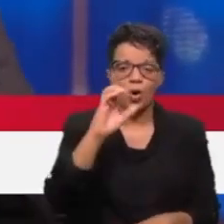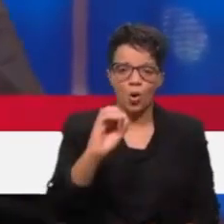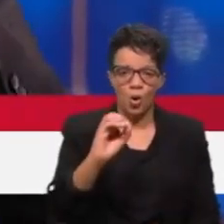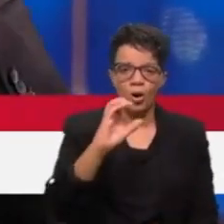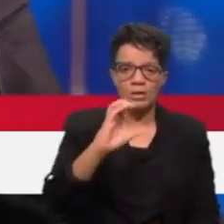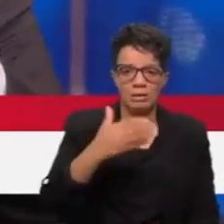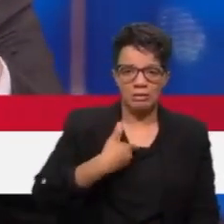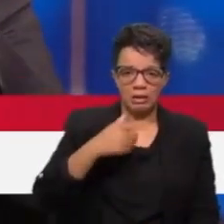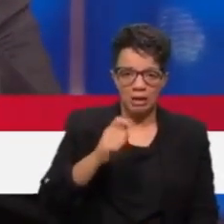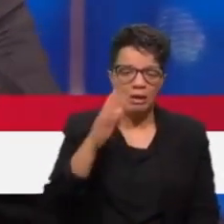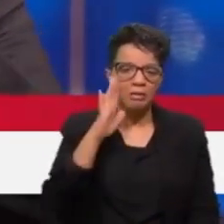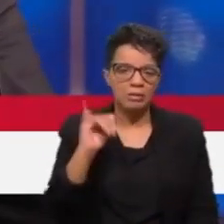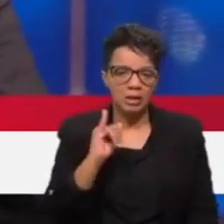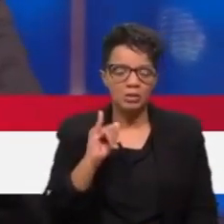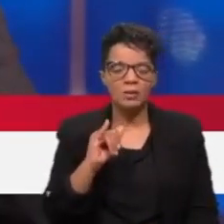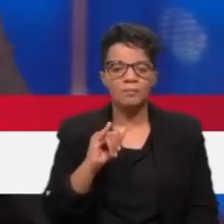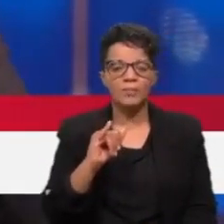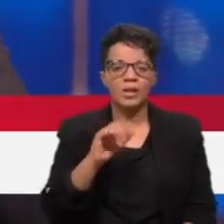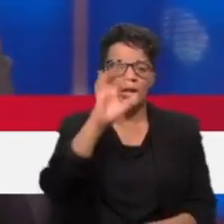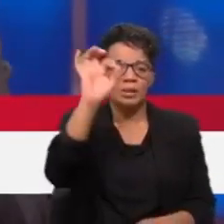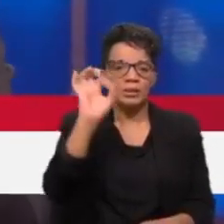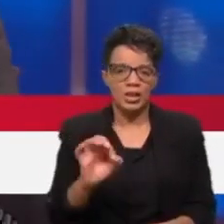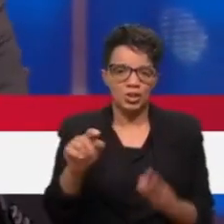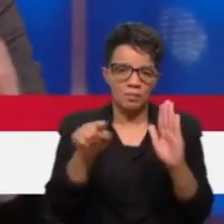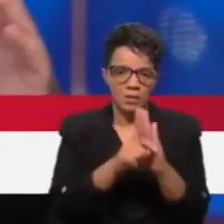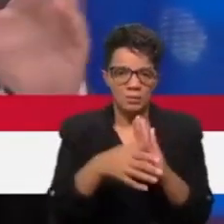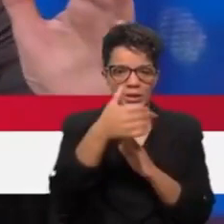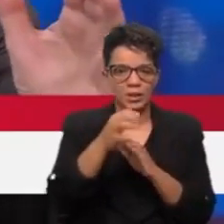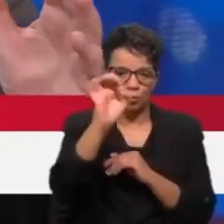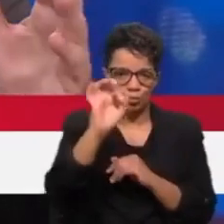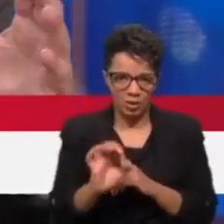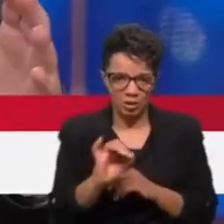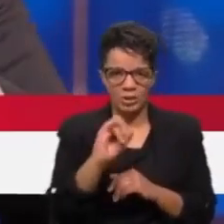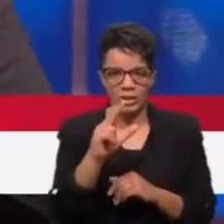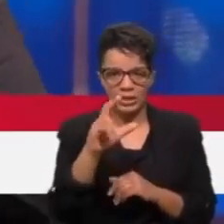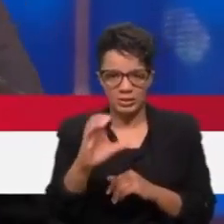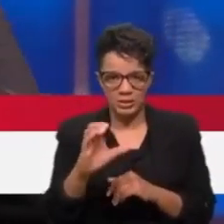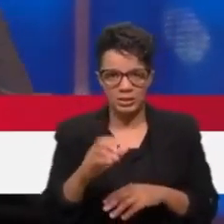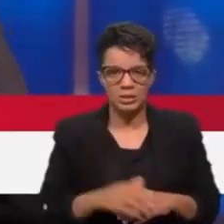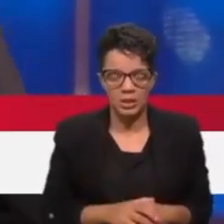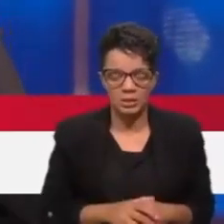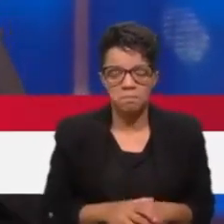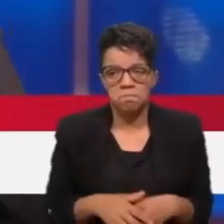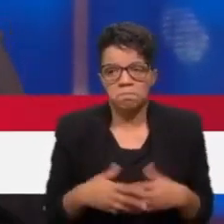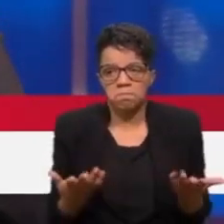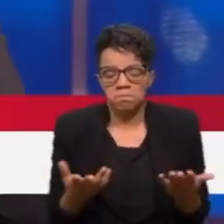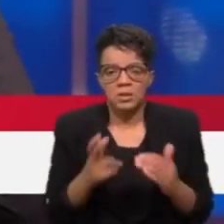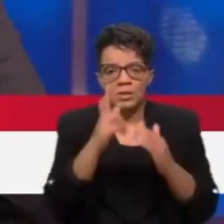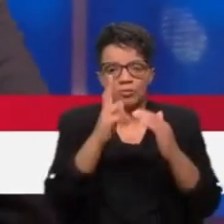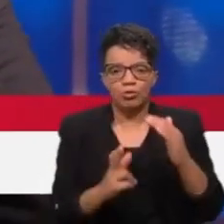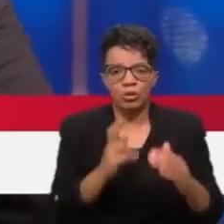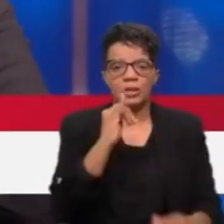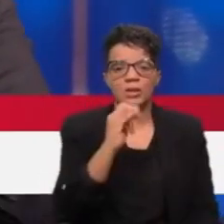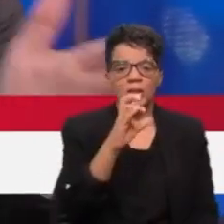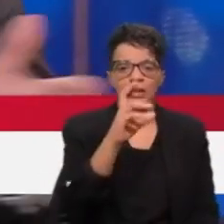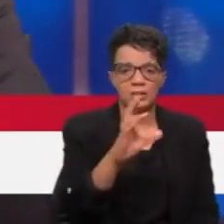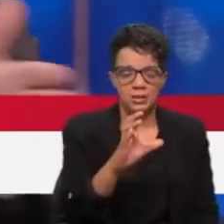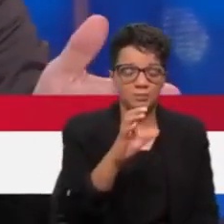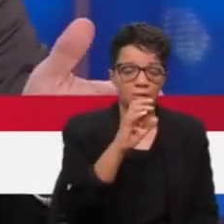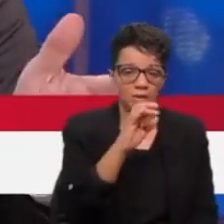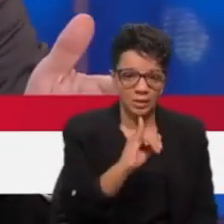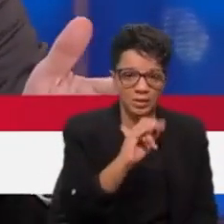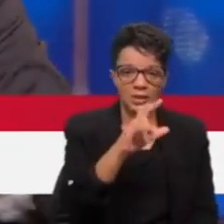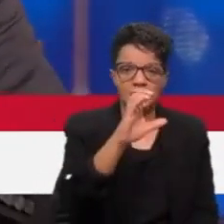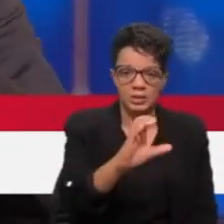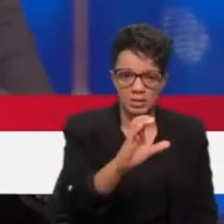uma taxa mínima global de irc nos 15% e que bem enfim baixas no irc a